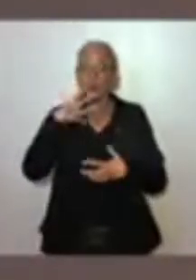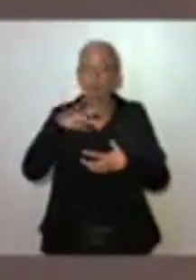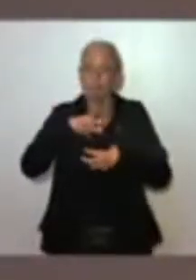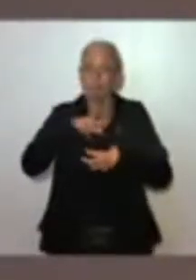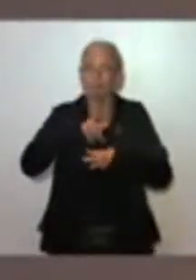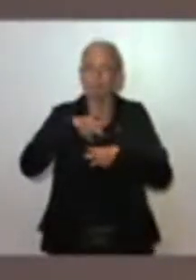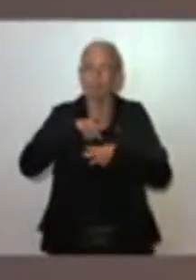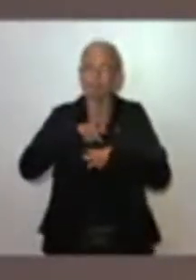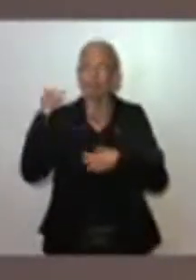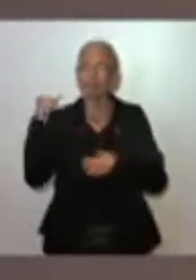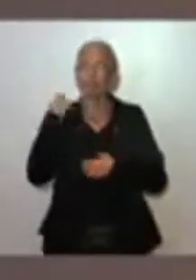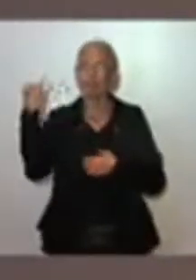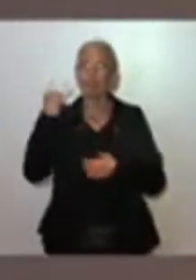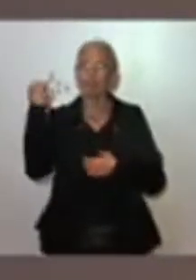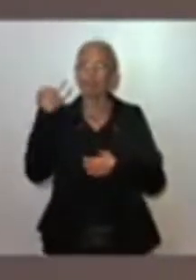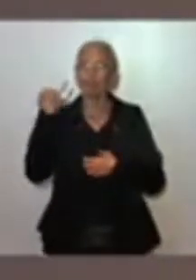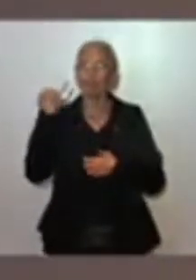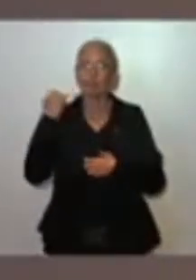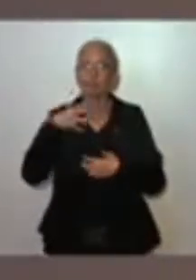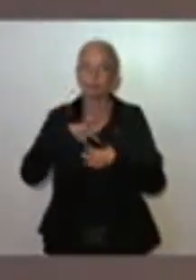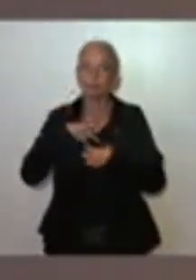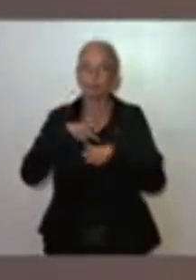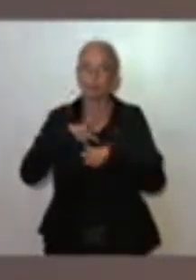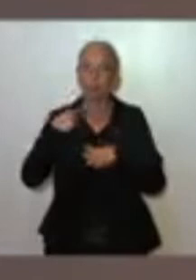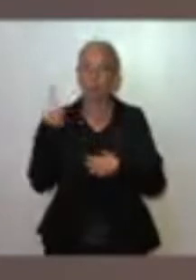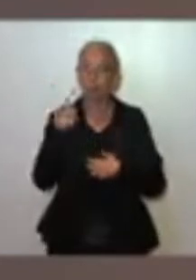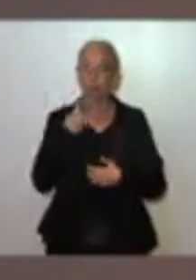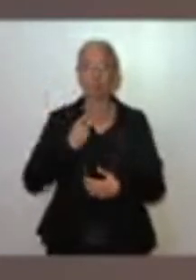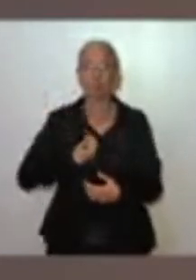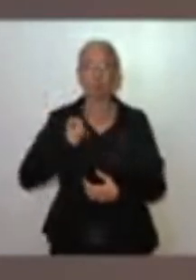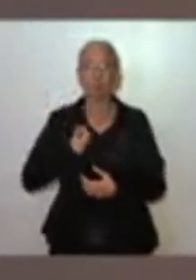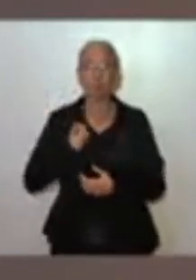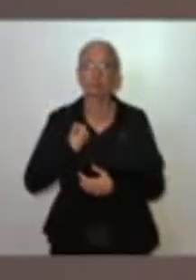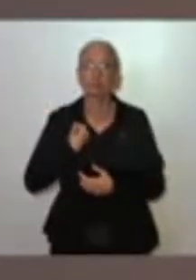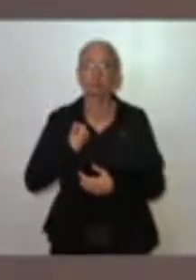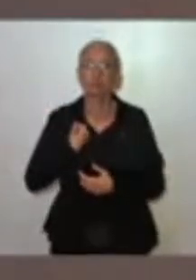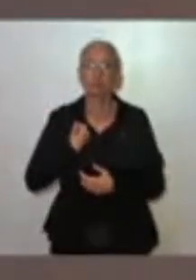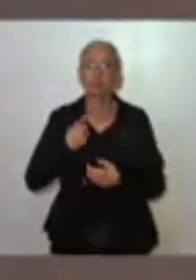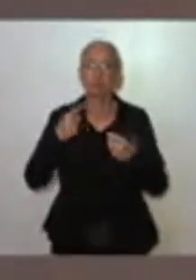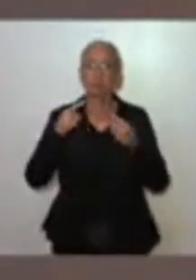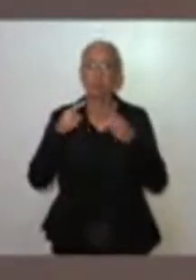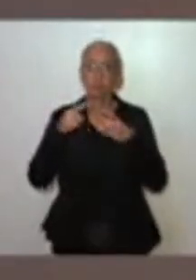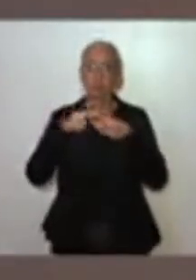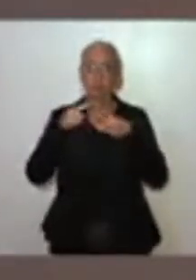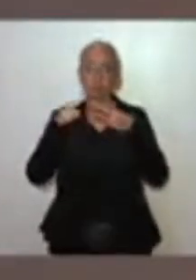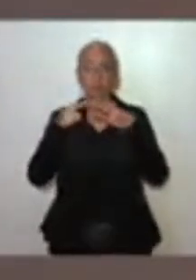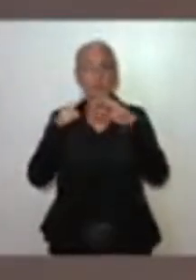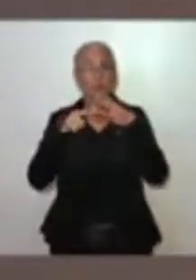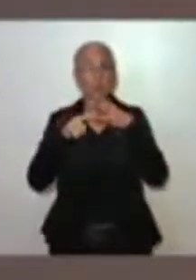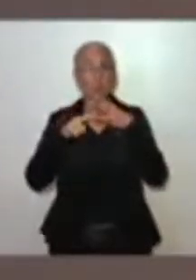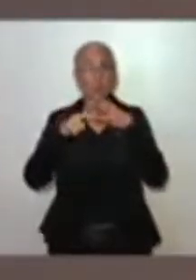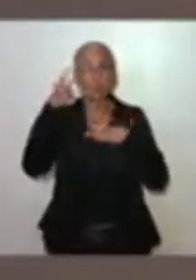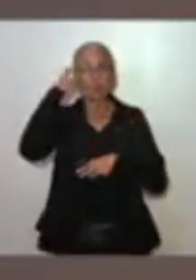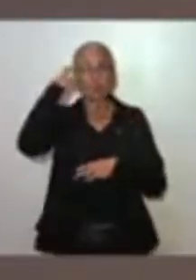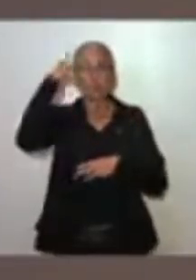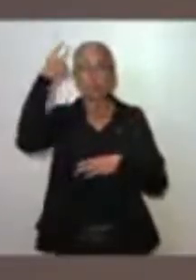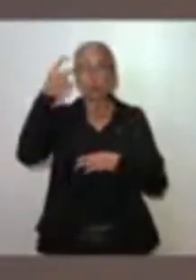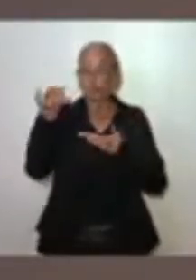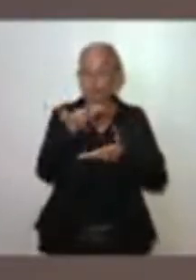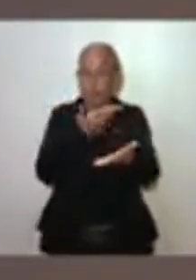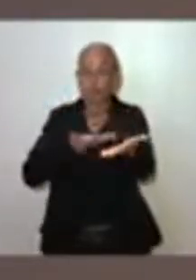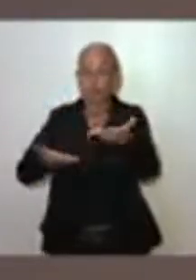importância da nossa vida portanto Essas são as primeiras ideias que eu gostaria de compartilhar